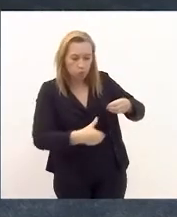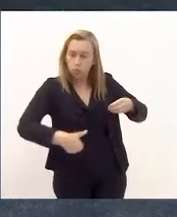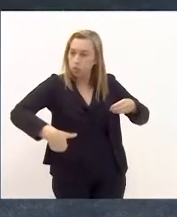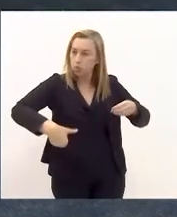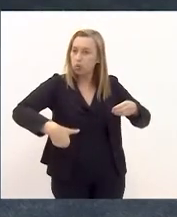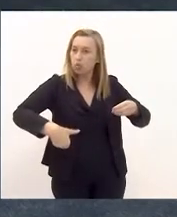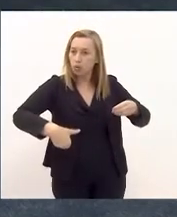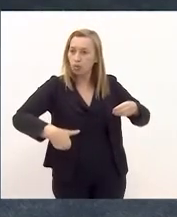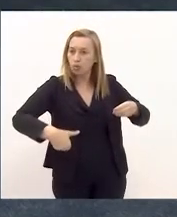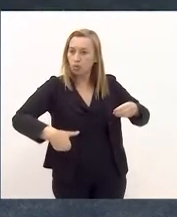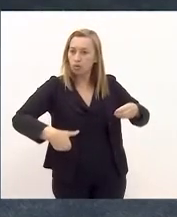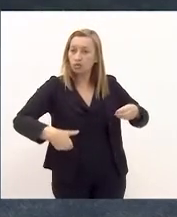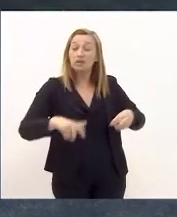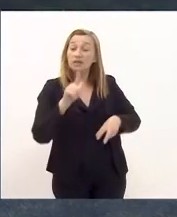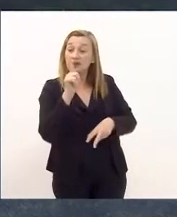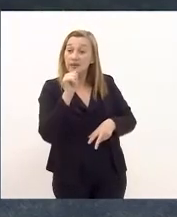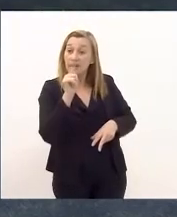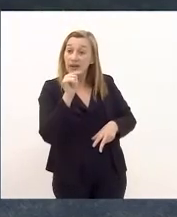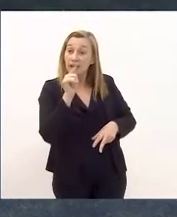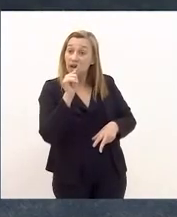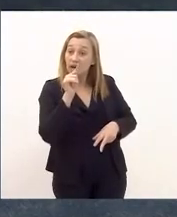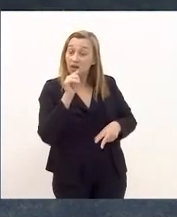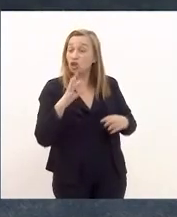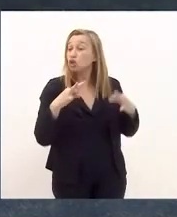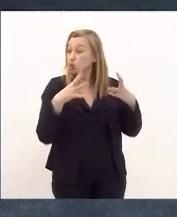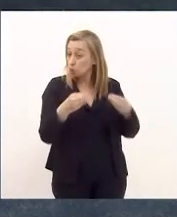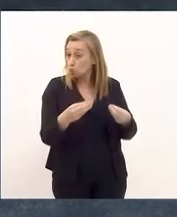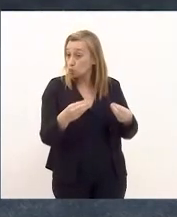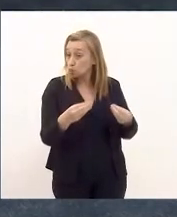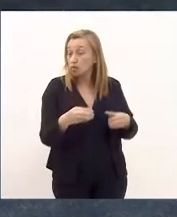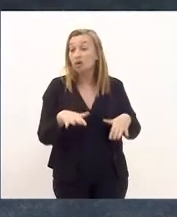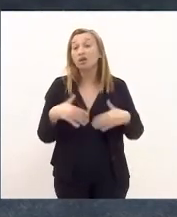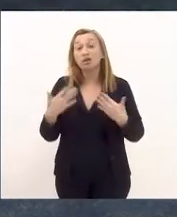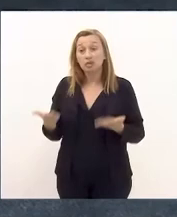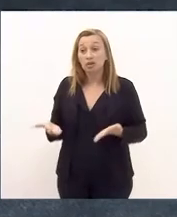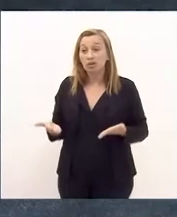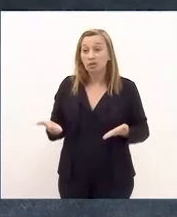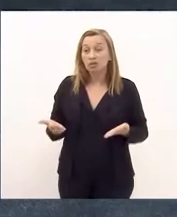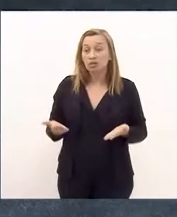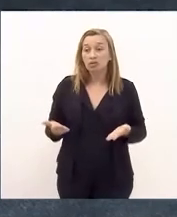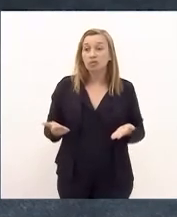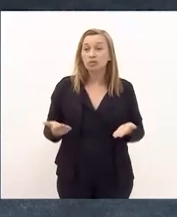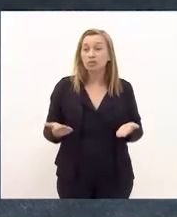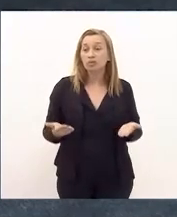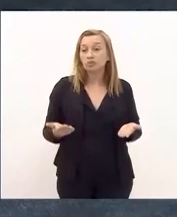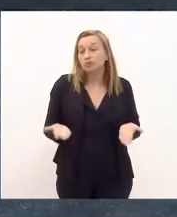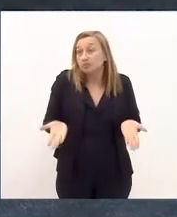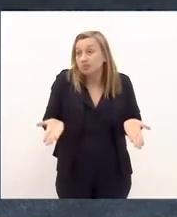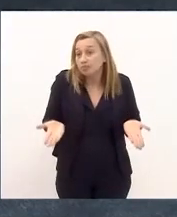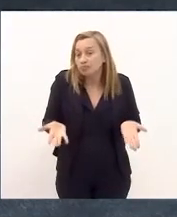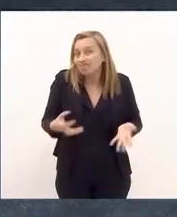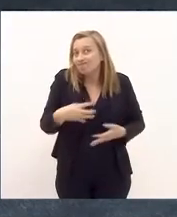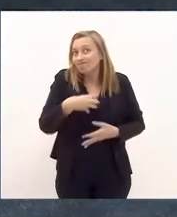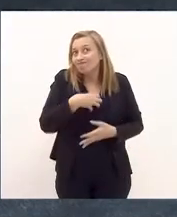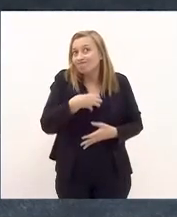questão da água, e isso tudo. Então, eu me